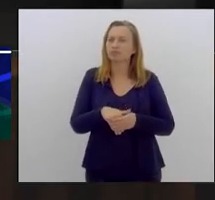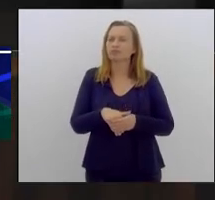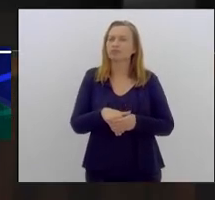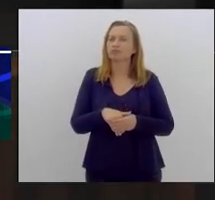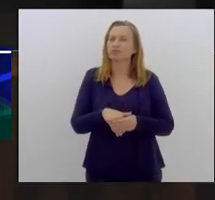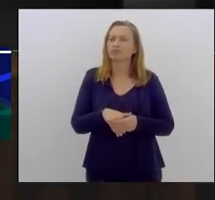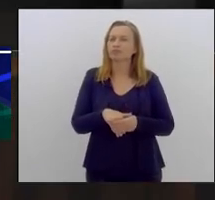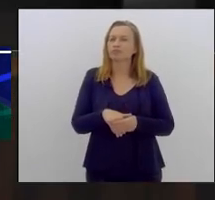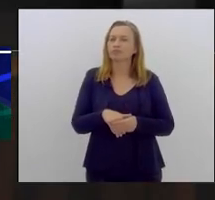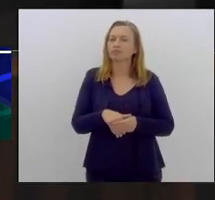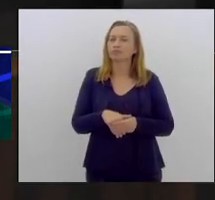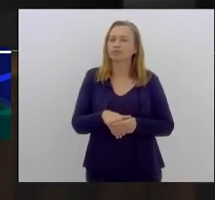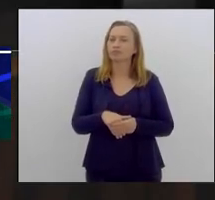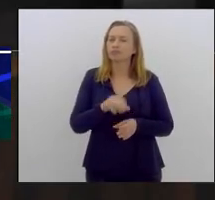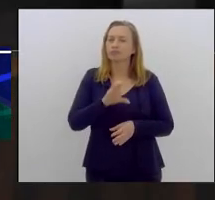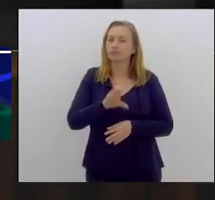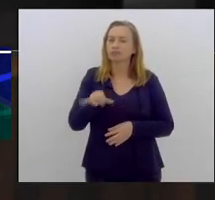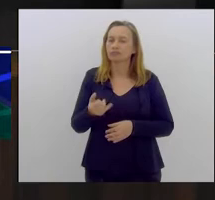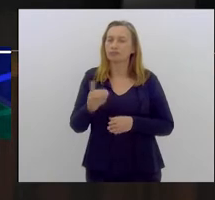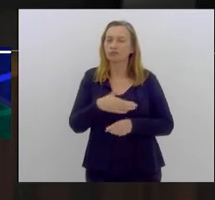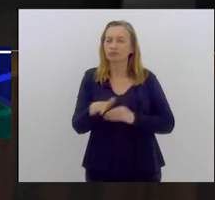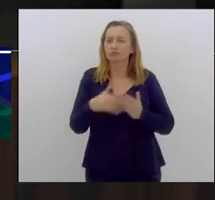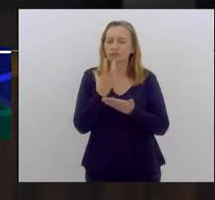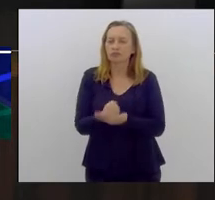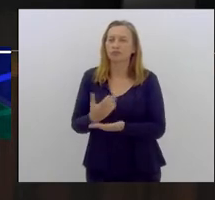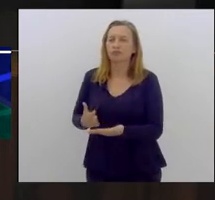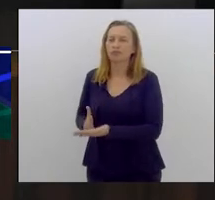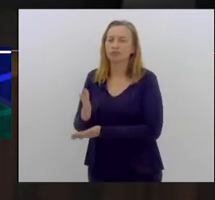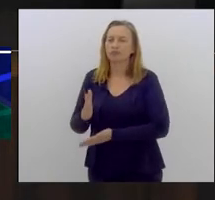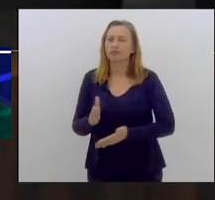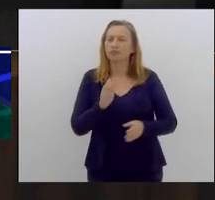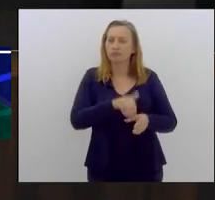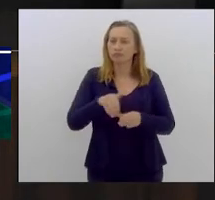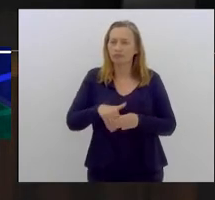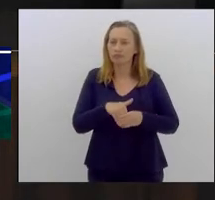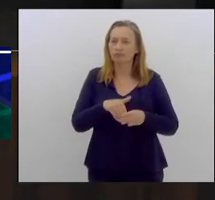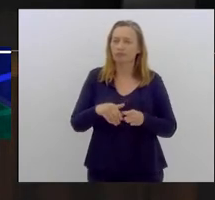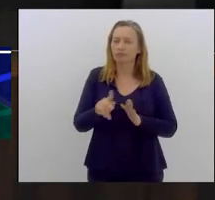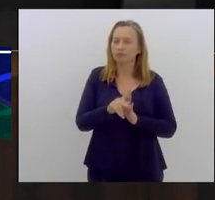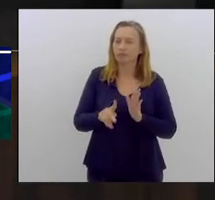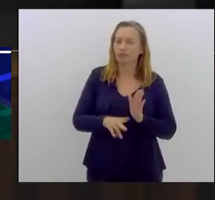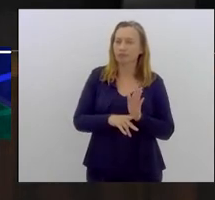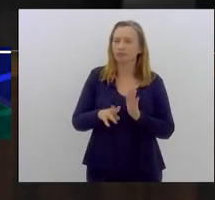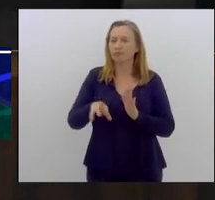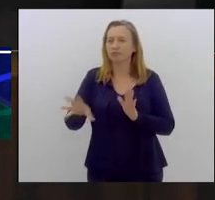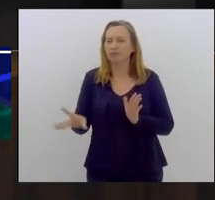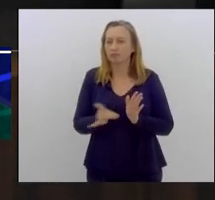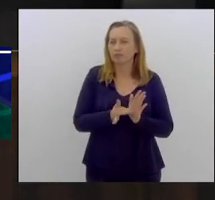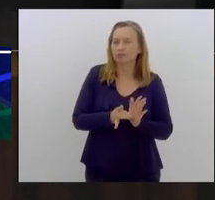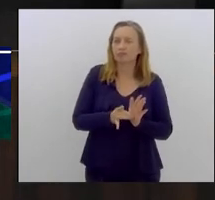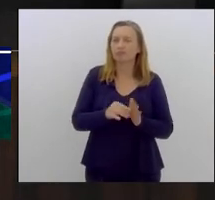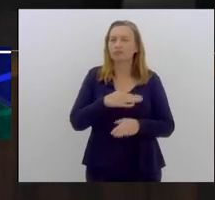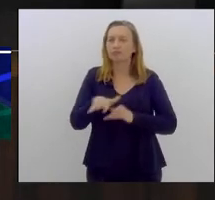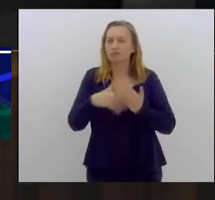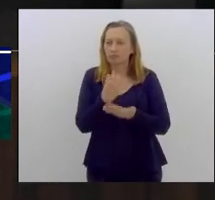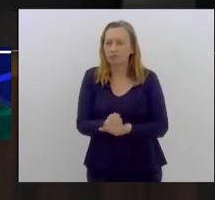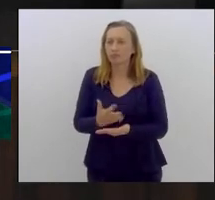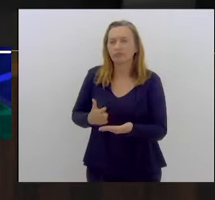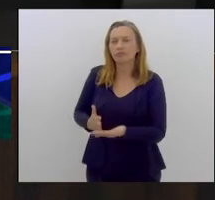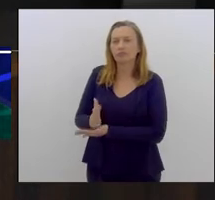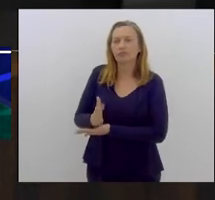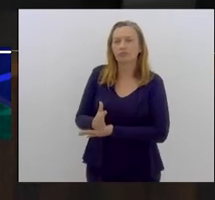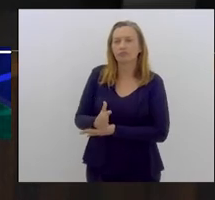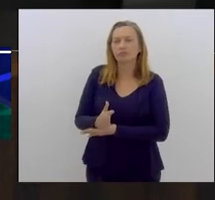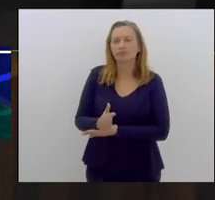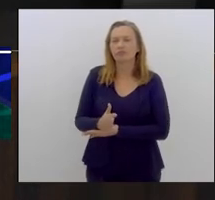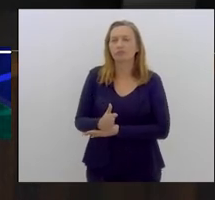Em votação, parecer da CCJ. Senhores que aprovam, permaneçam como estão aprovados. Em votação, projeto assim emendado. Senhores que aprovam, permaneçam como estão